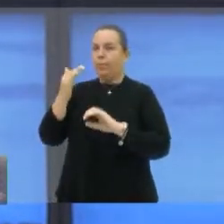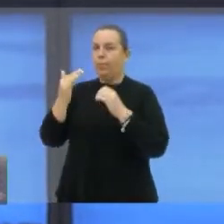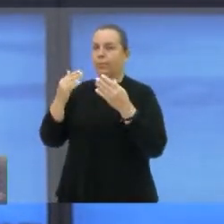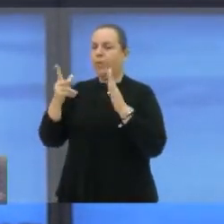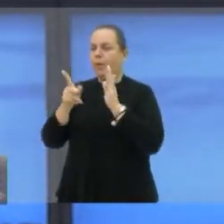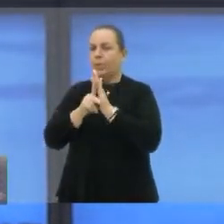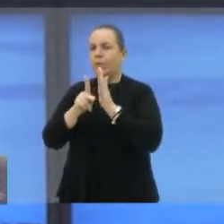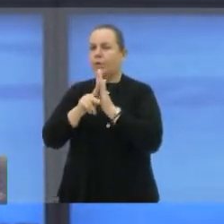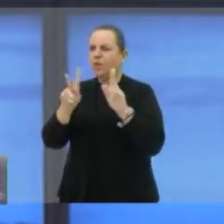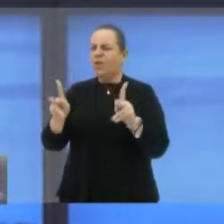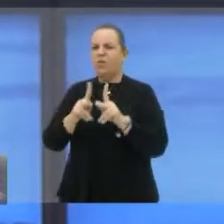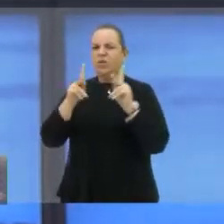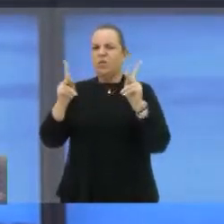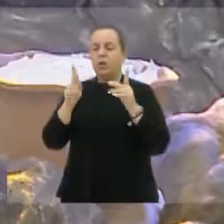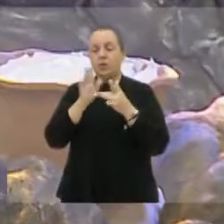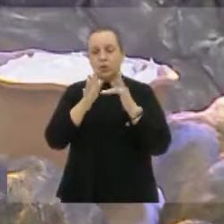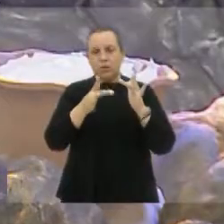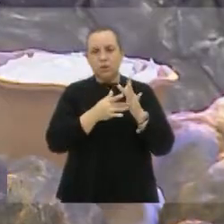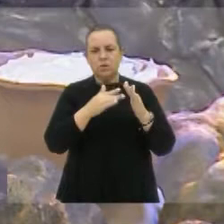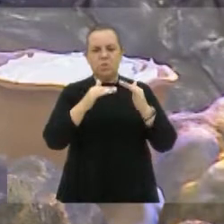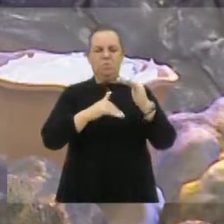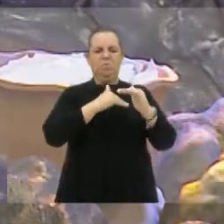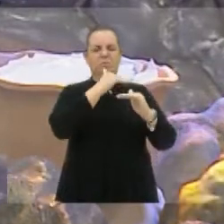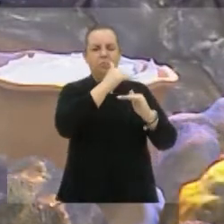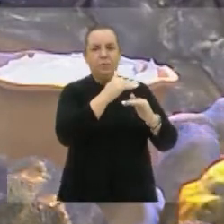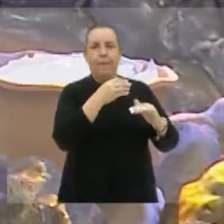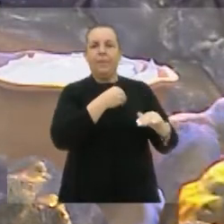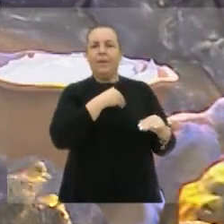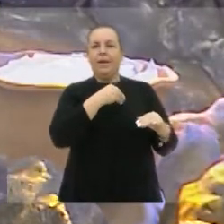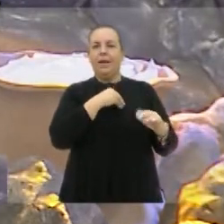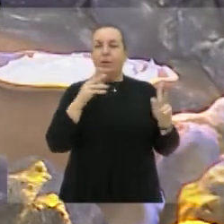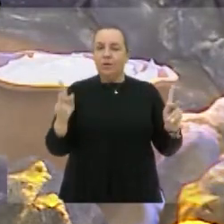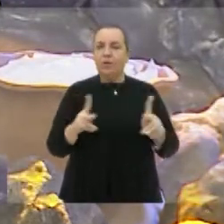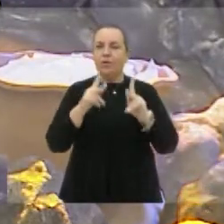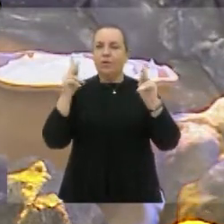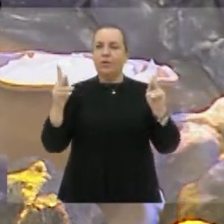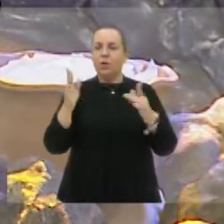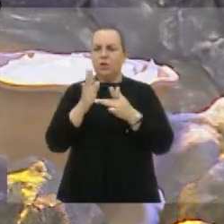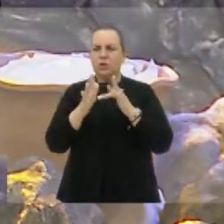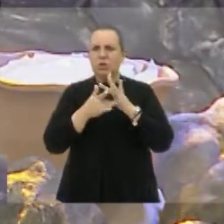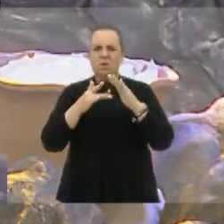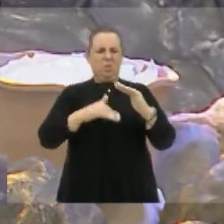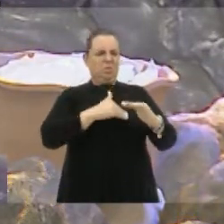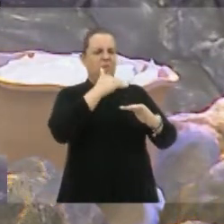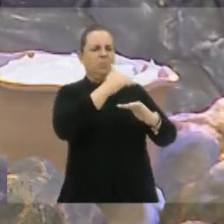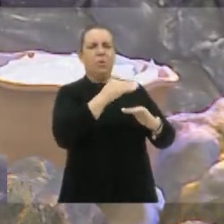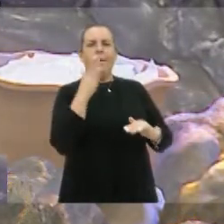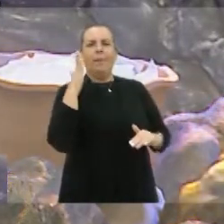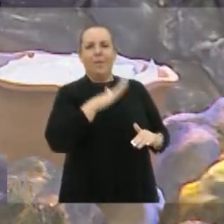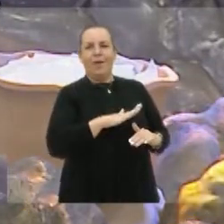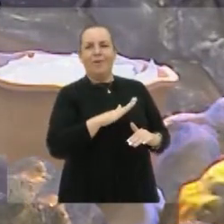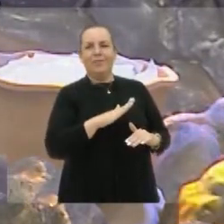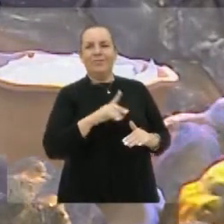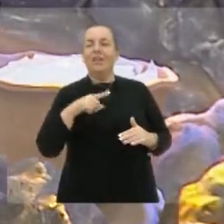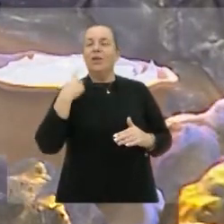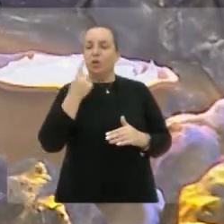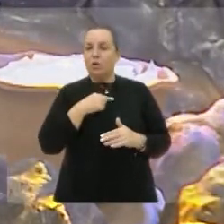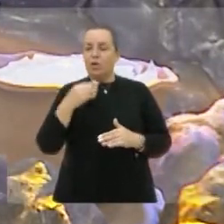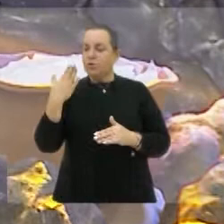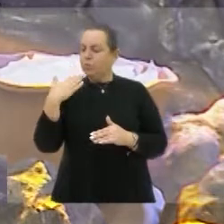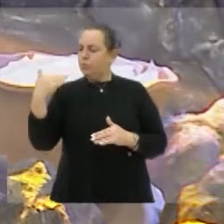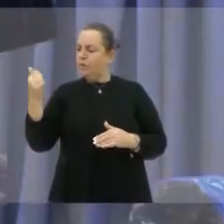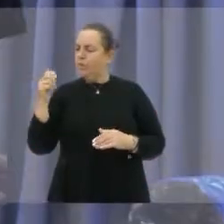o pecado e a morte. É a vitória de Cristo sobre o mal. É a vitória de Cristo que nós somos chamados a